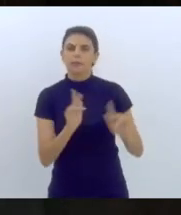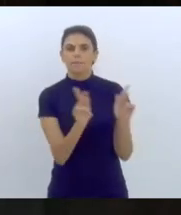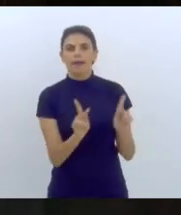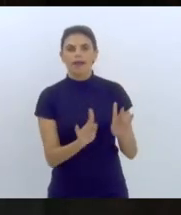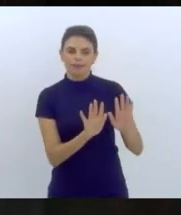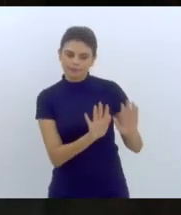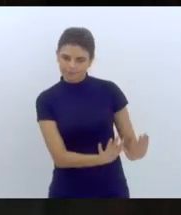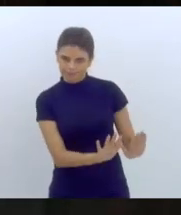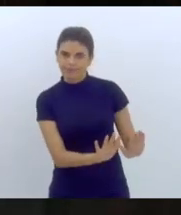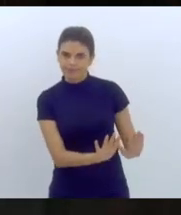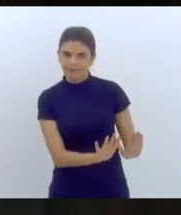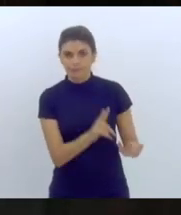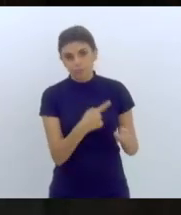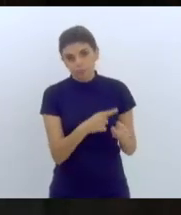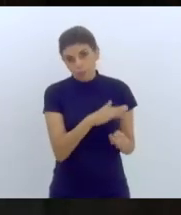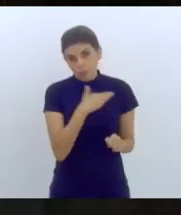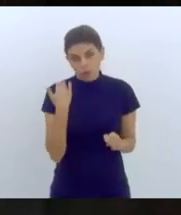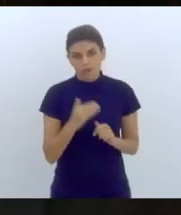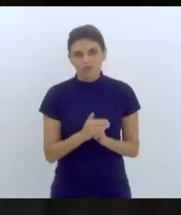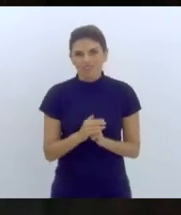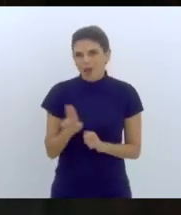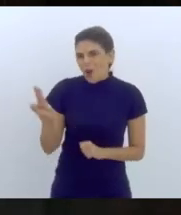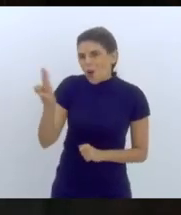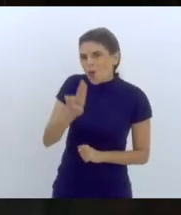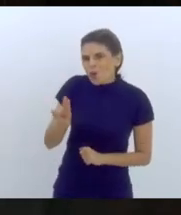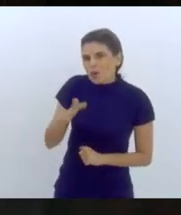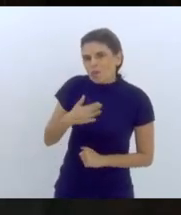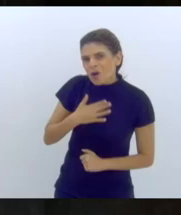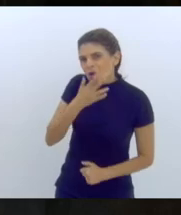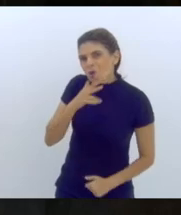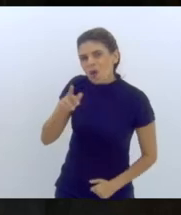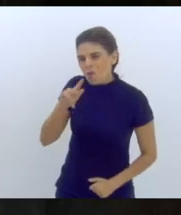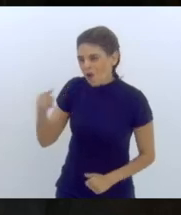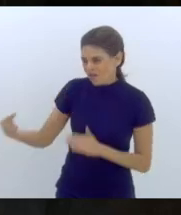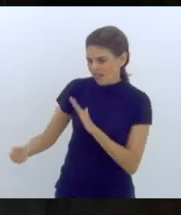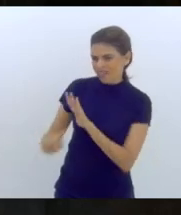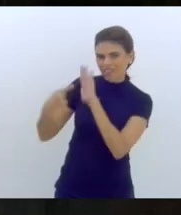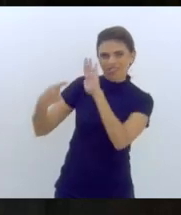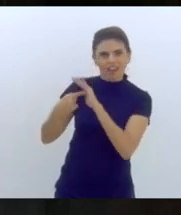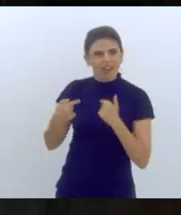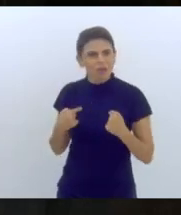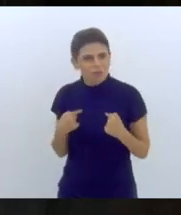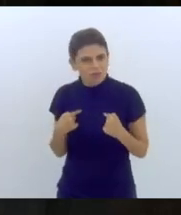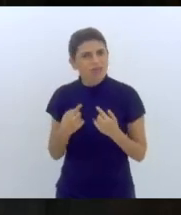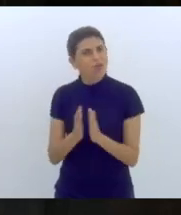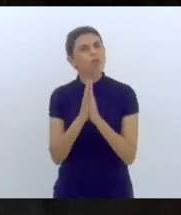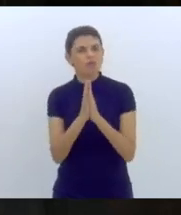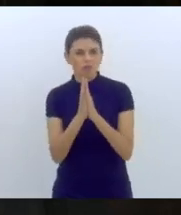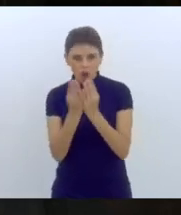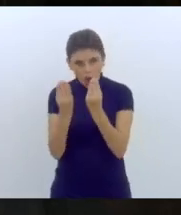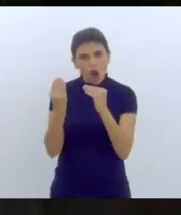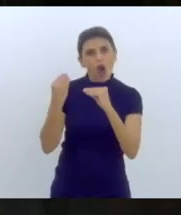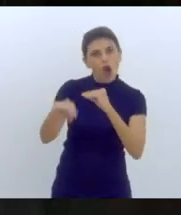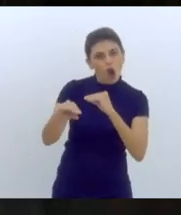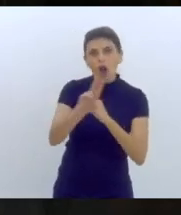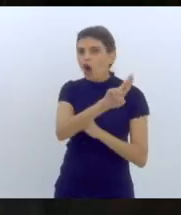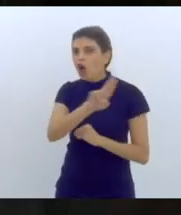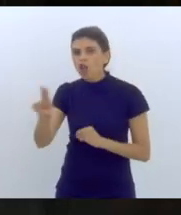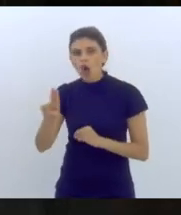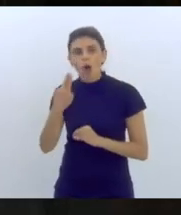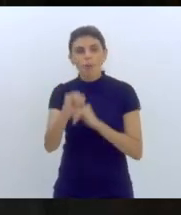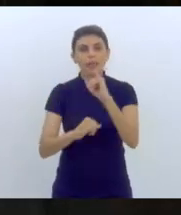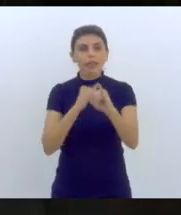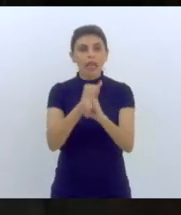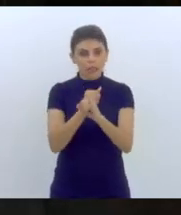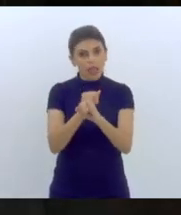Agora, usar meu irmão para me atacar? Coloquem na internet o sobrenome desse deputado que me